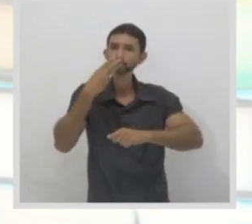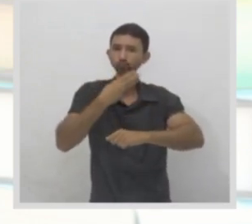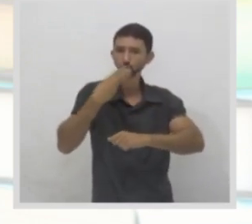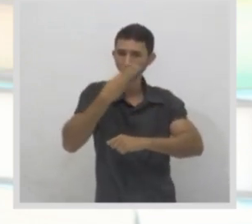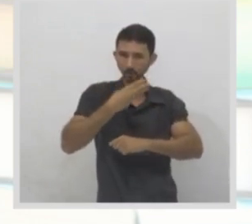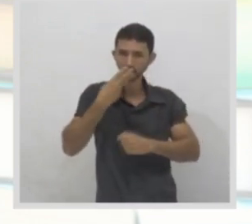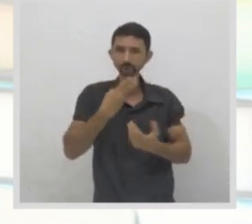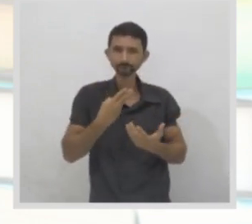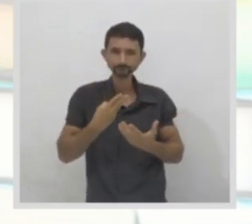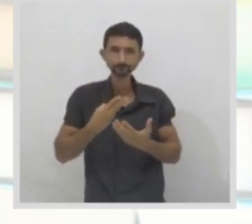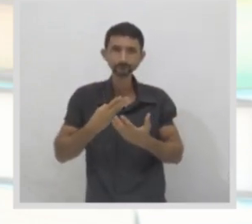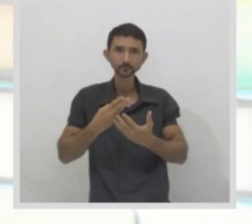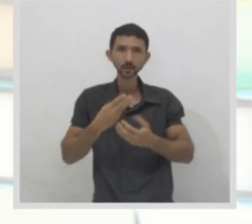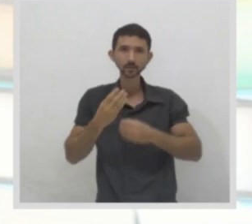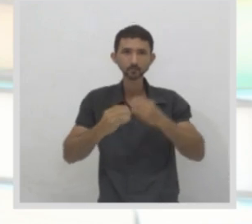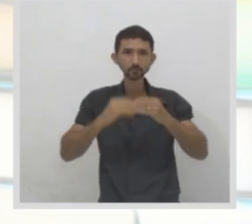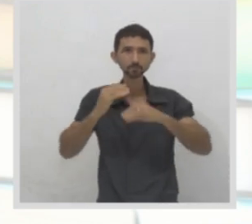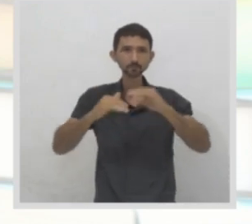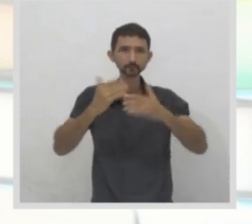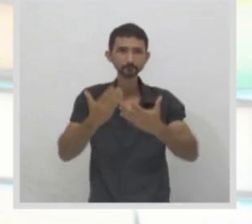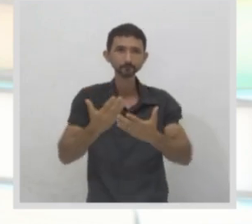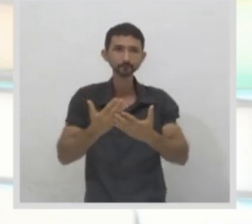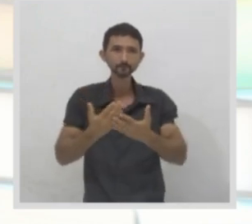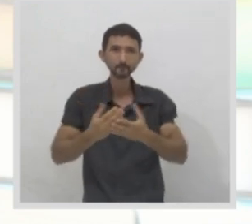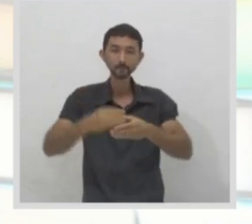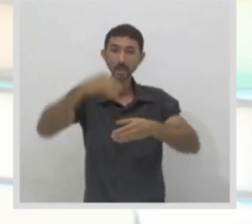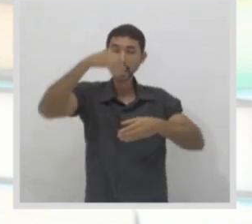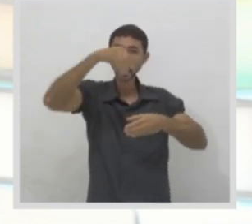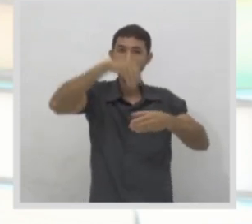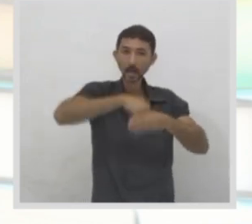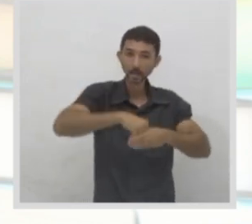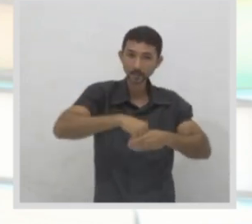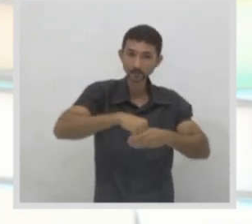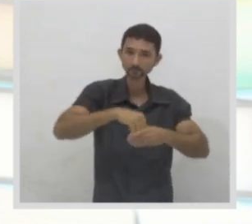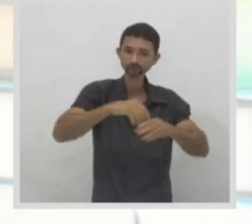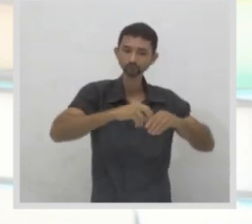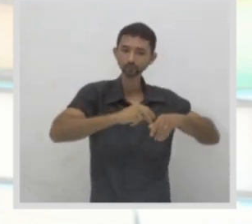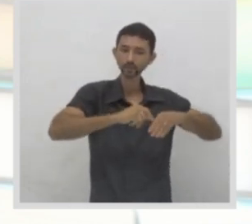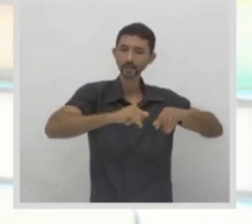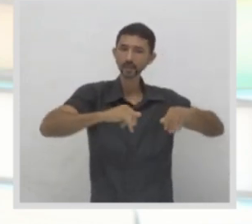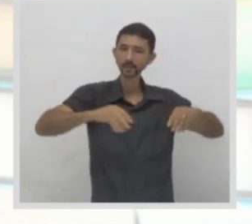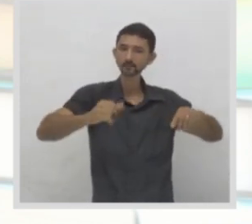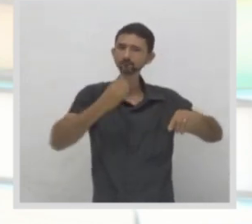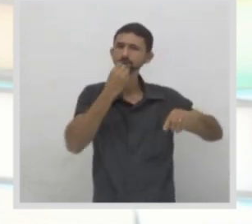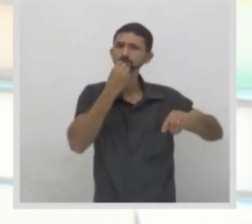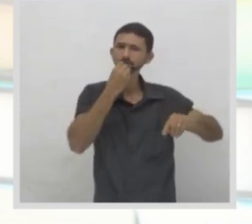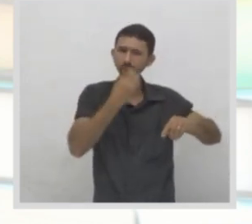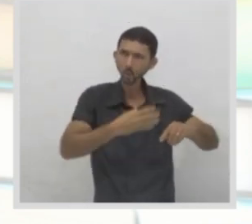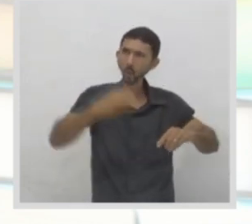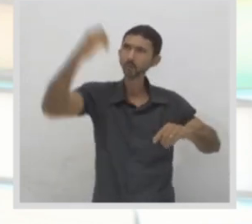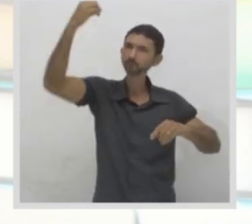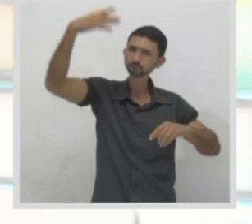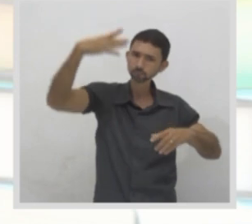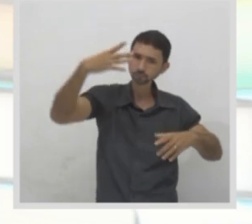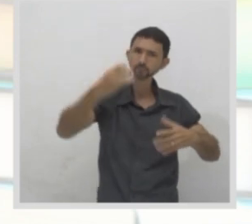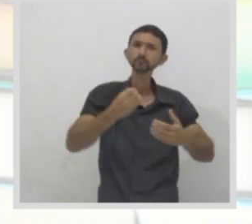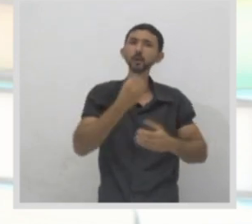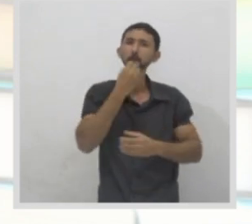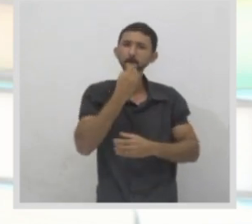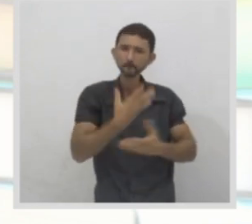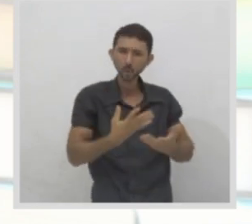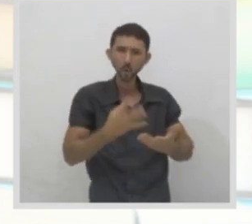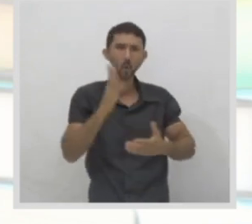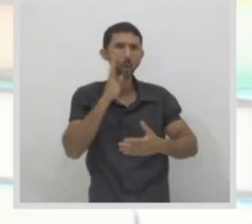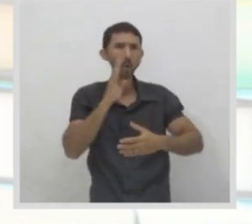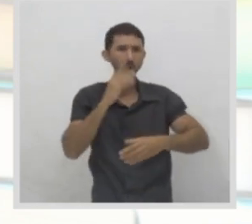Atlântico. Tá? Só que ele encontrou aqui um solo muito favorável, um clima muito favorável. Isso fez com que